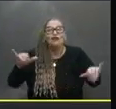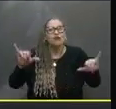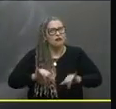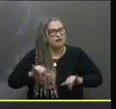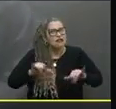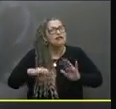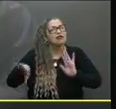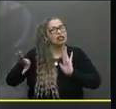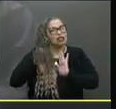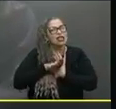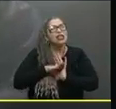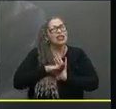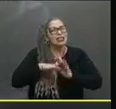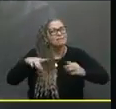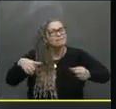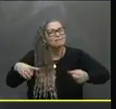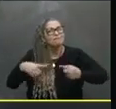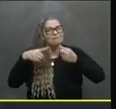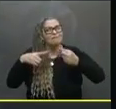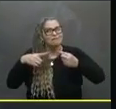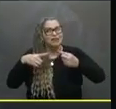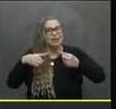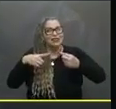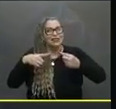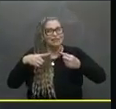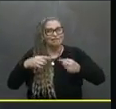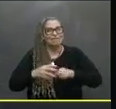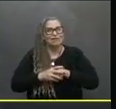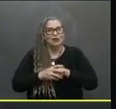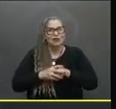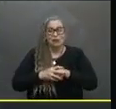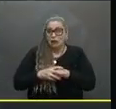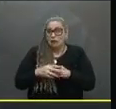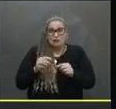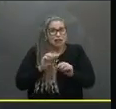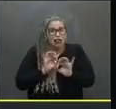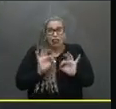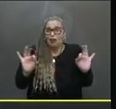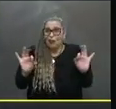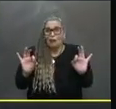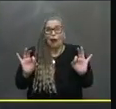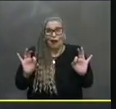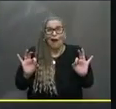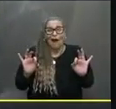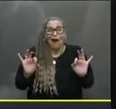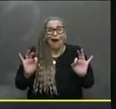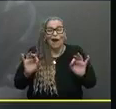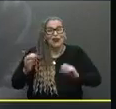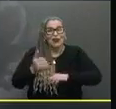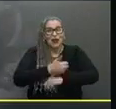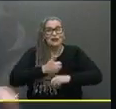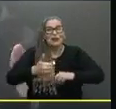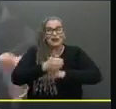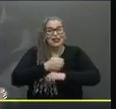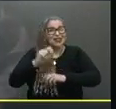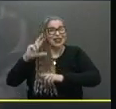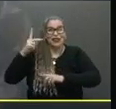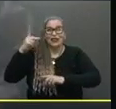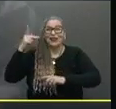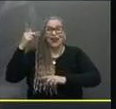cheguei, essa rivalidade, esse clubismo. E isso faz parte da nossa carreira, da nossa